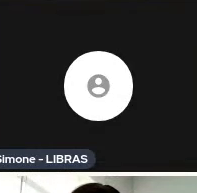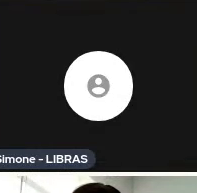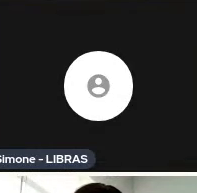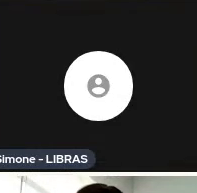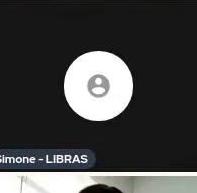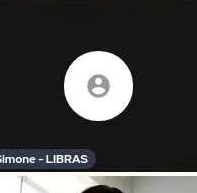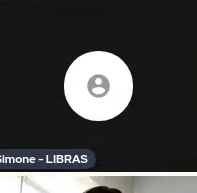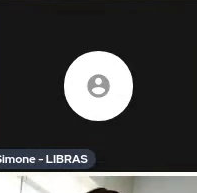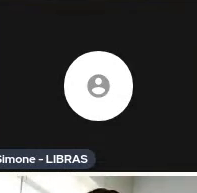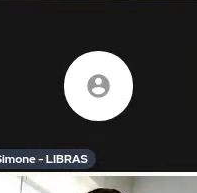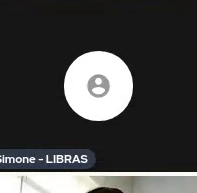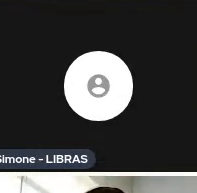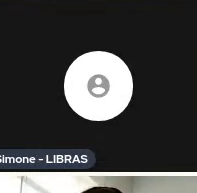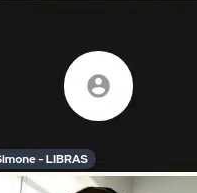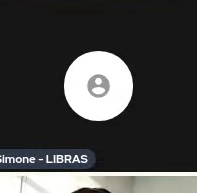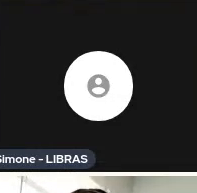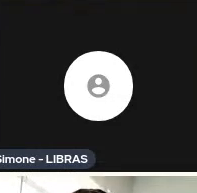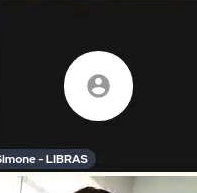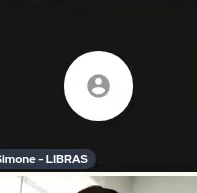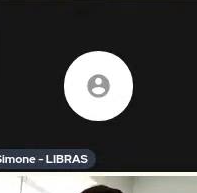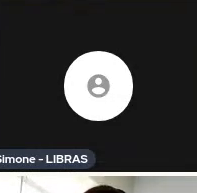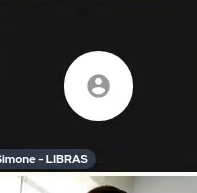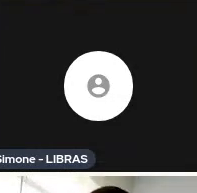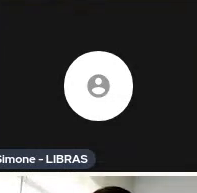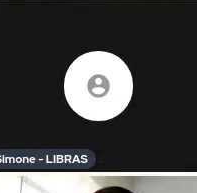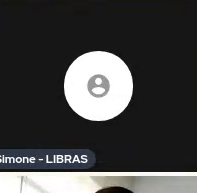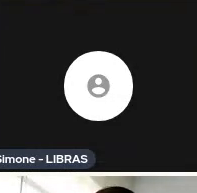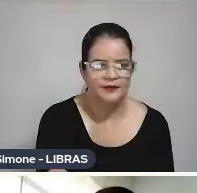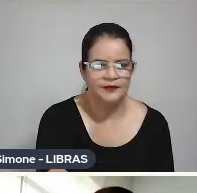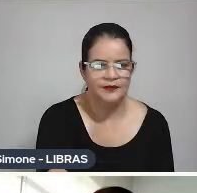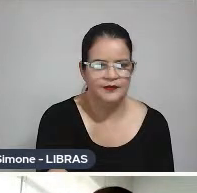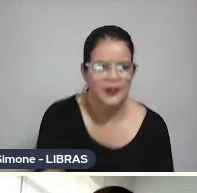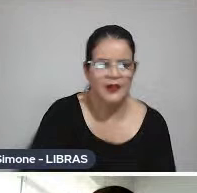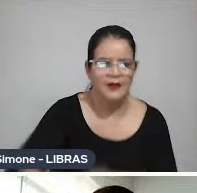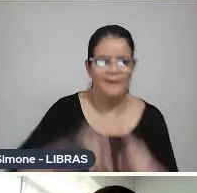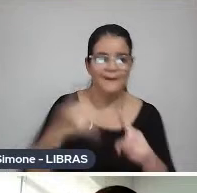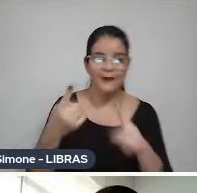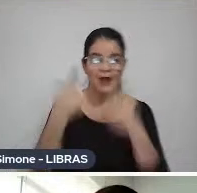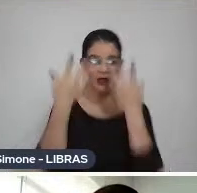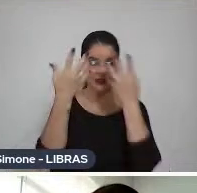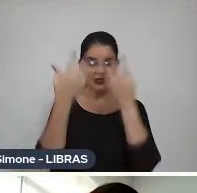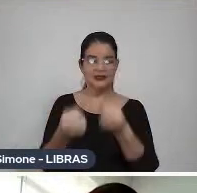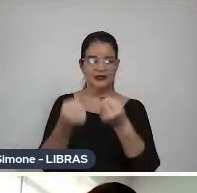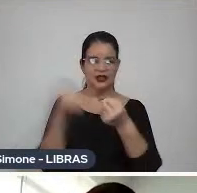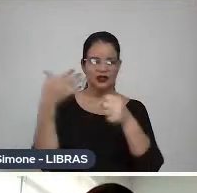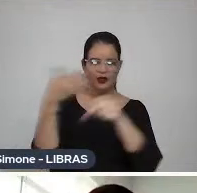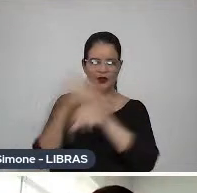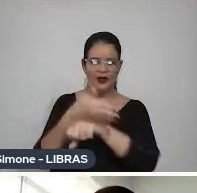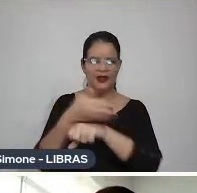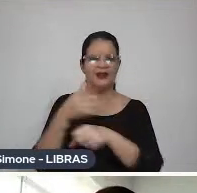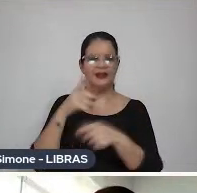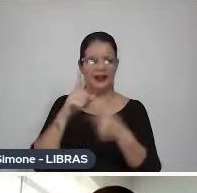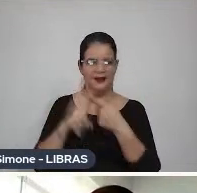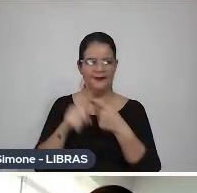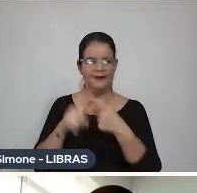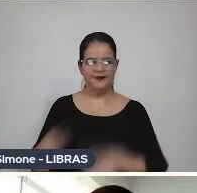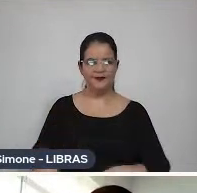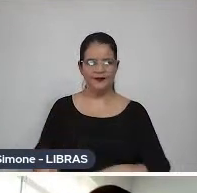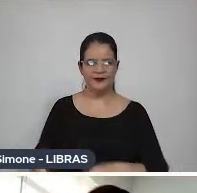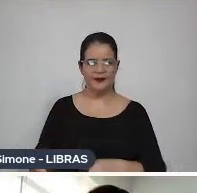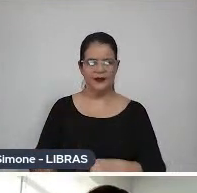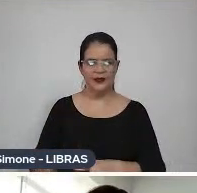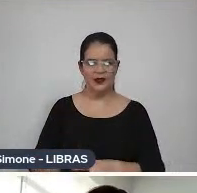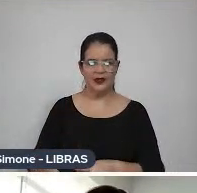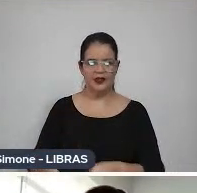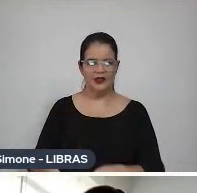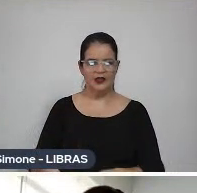animação, nada, ele fazia esculturas rígidas, mas ele topou entrar no barco, assim, a gente estava, sei lá, ele estava se formando, ou